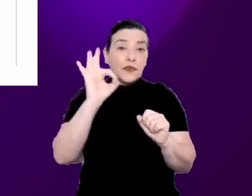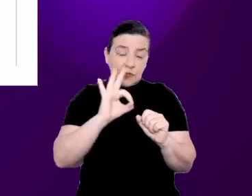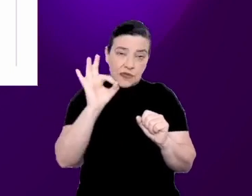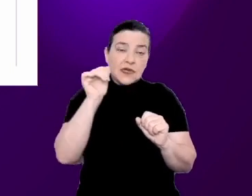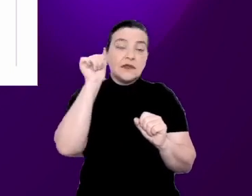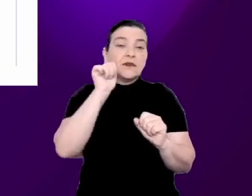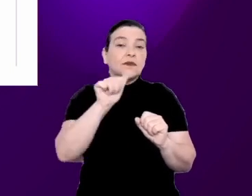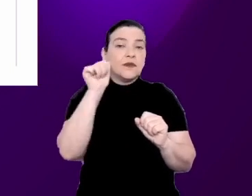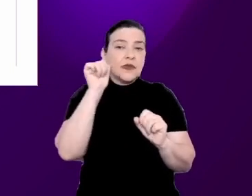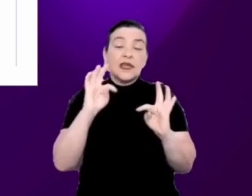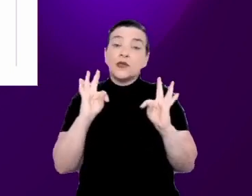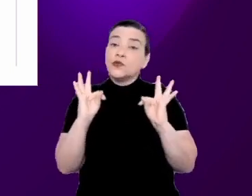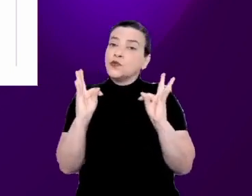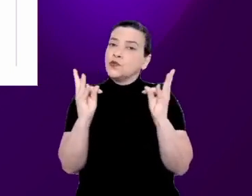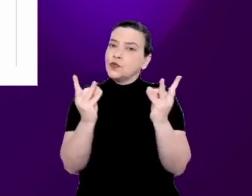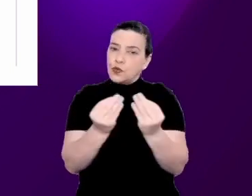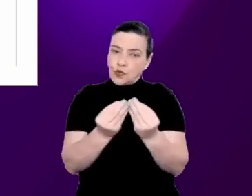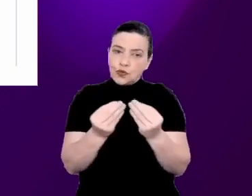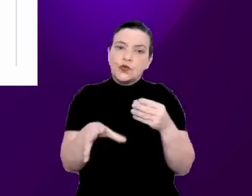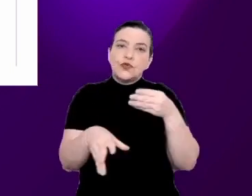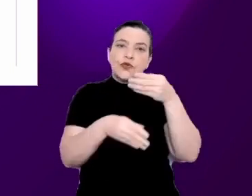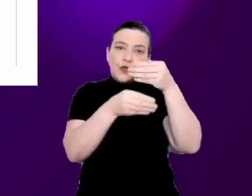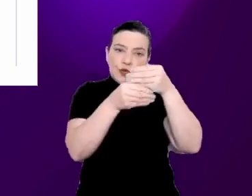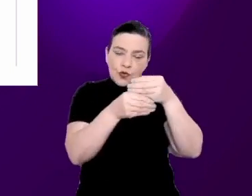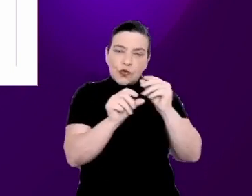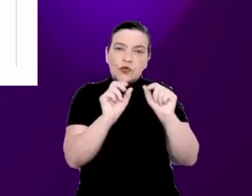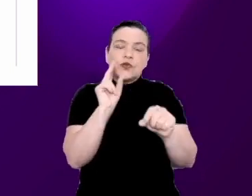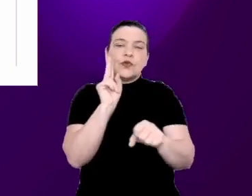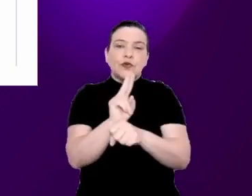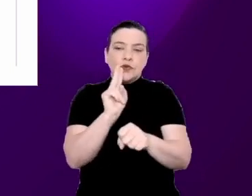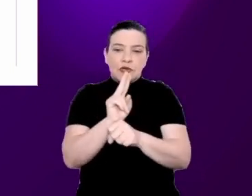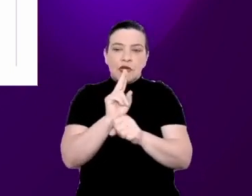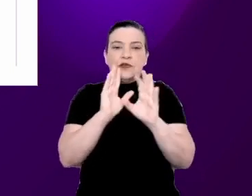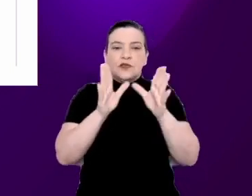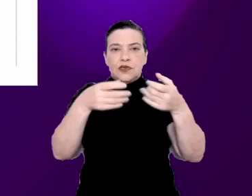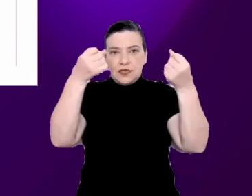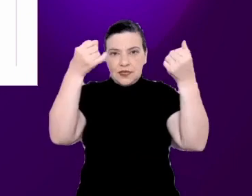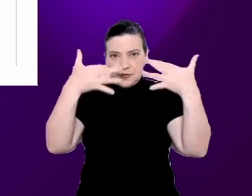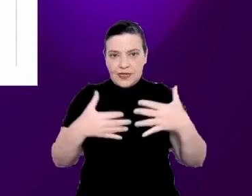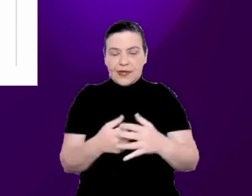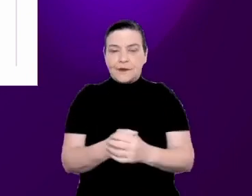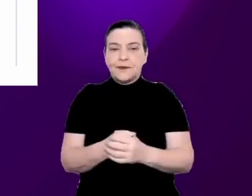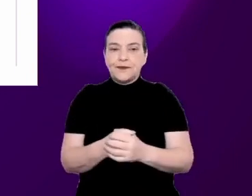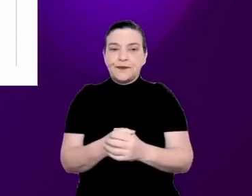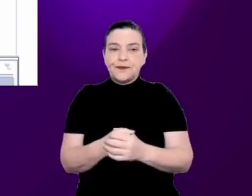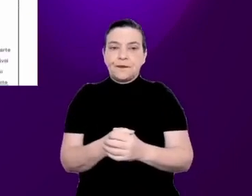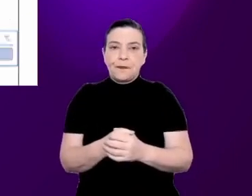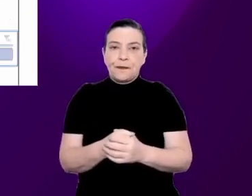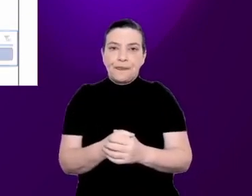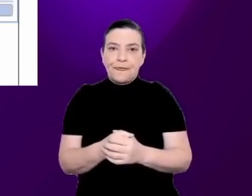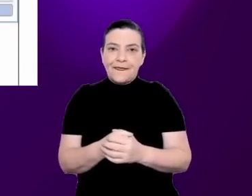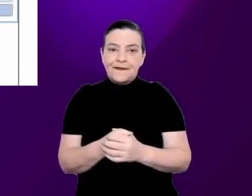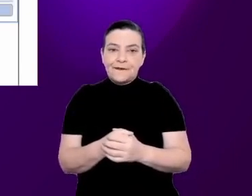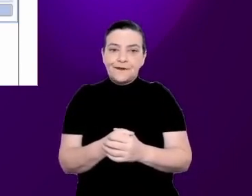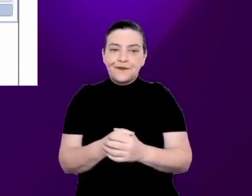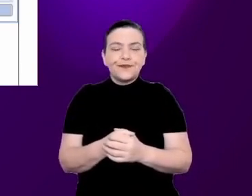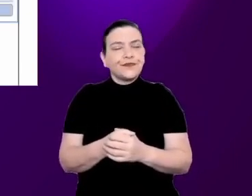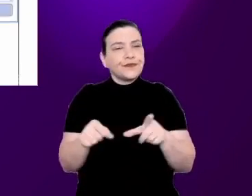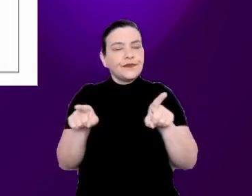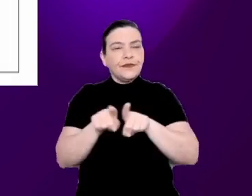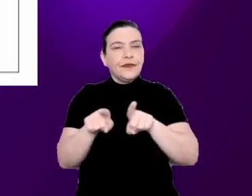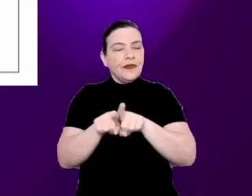mulheres, todos eles incluídos nas linhas de cuidado que eu falei anteriormente. Quando a gente